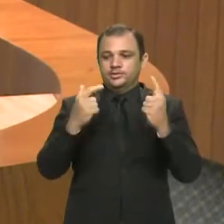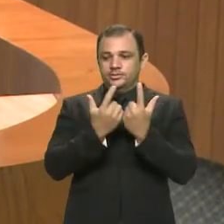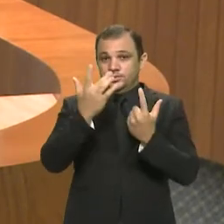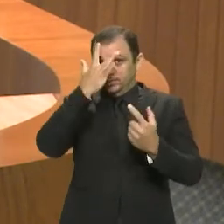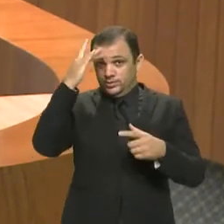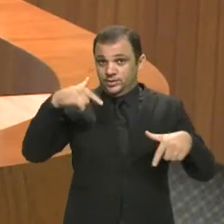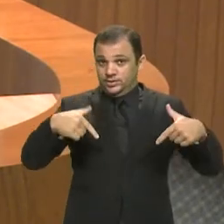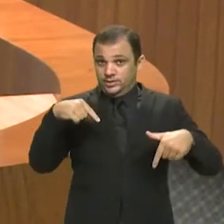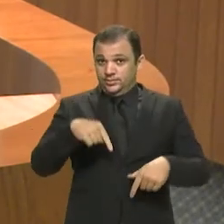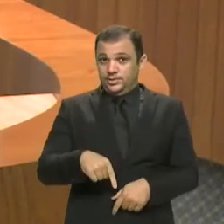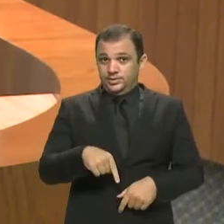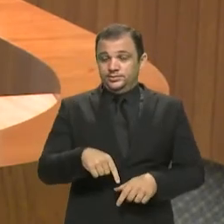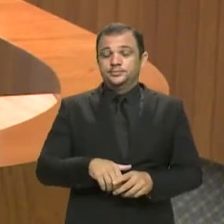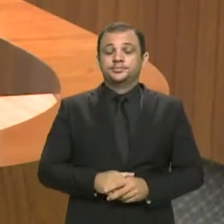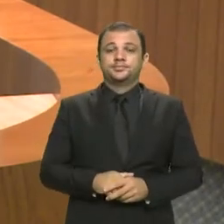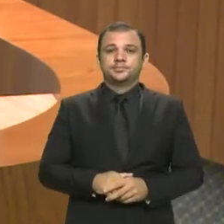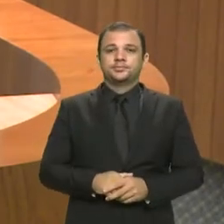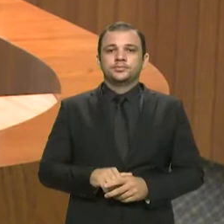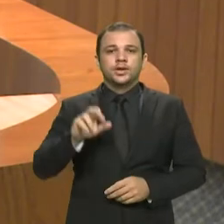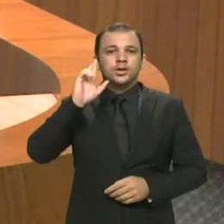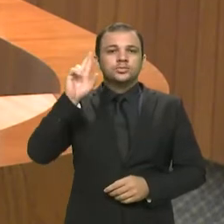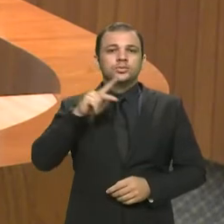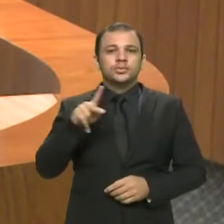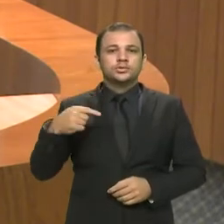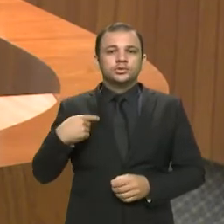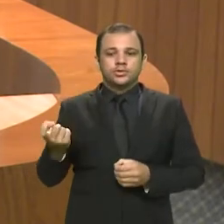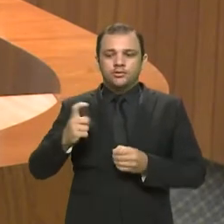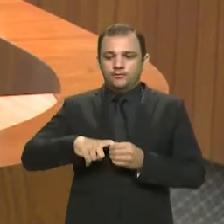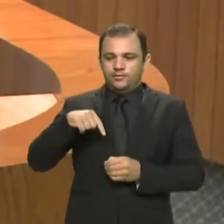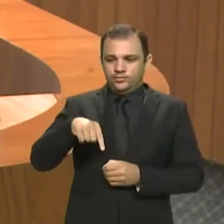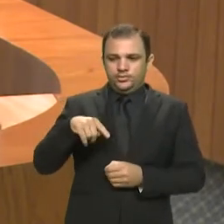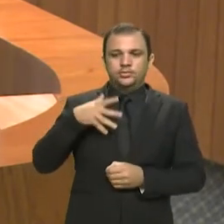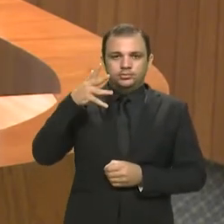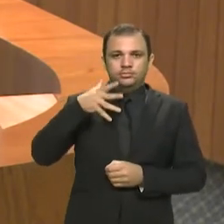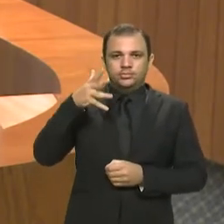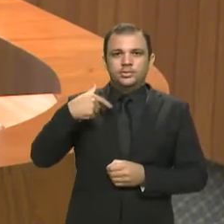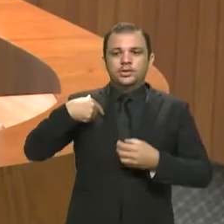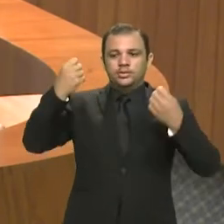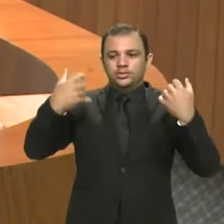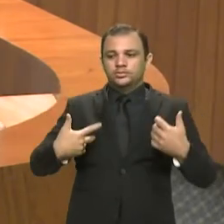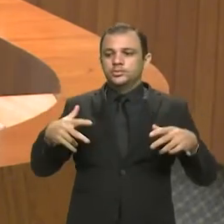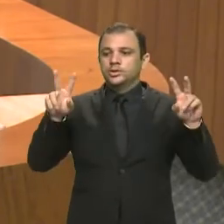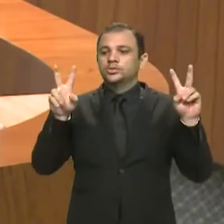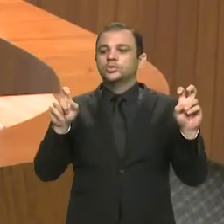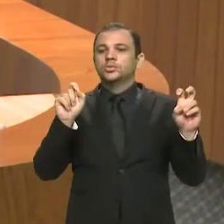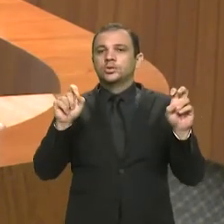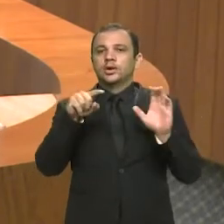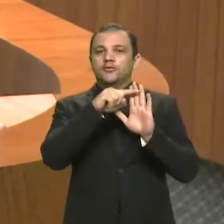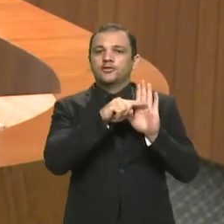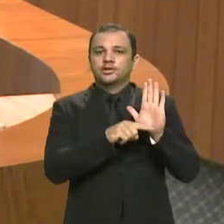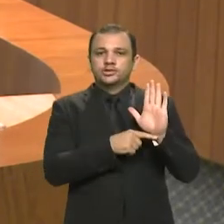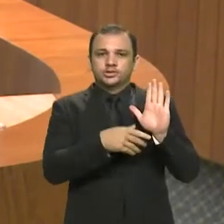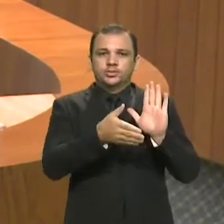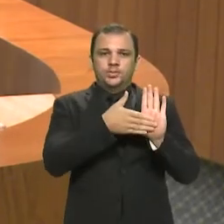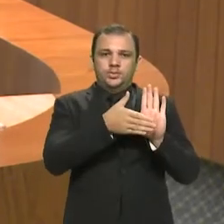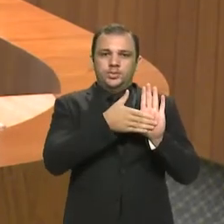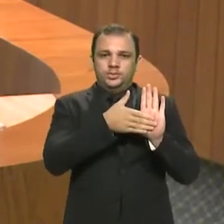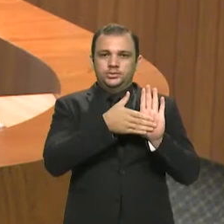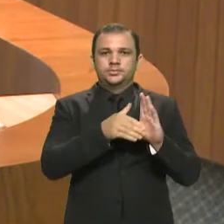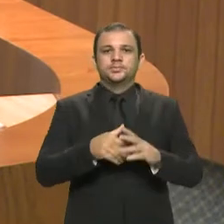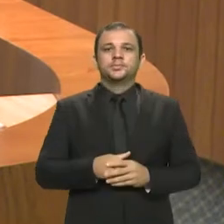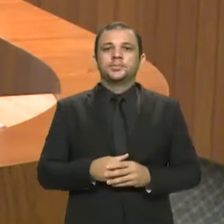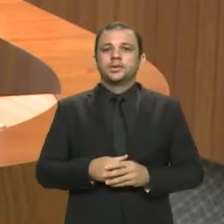poder senhor presidente eu volto aqui essa Tribuna justamente para falar da nossa agenda pro positiva